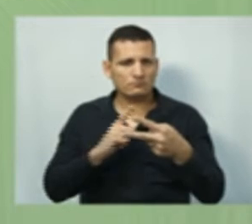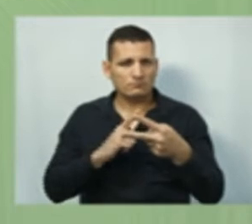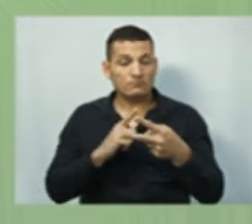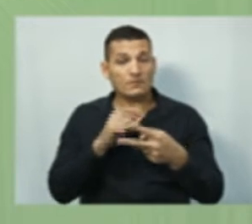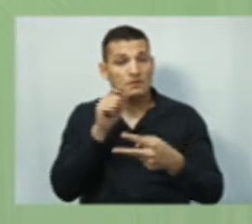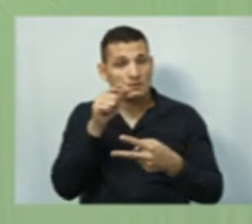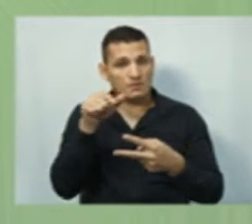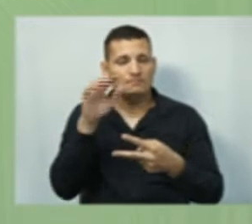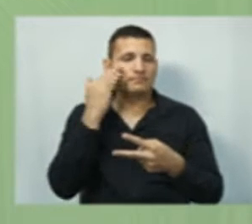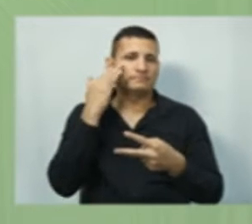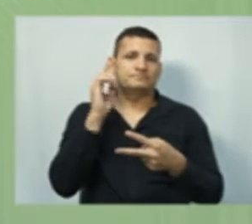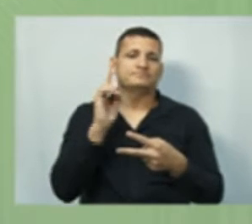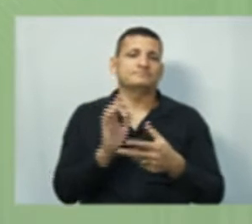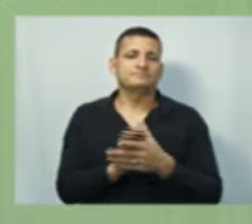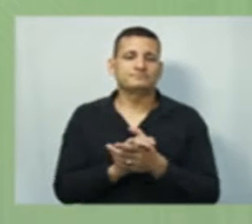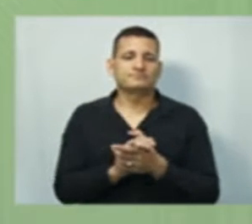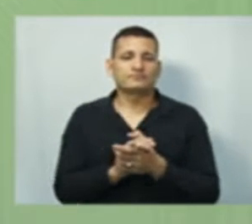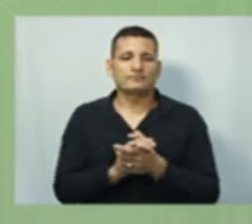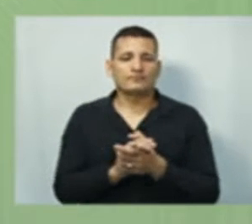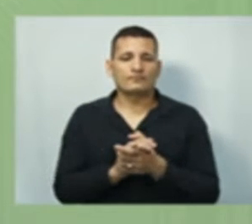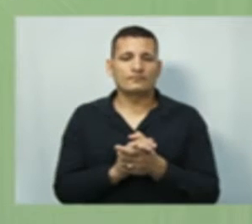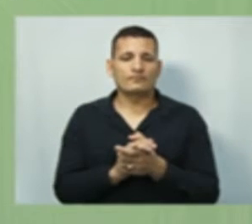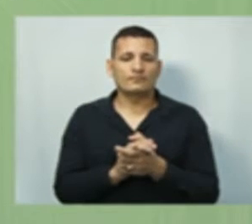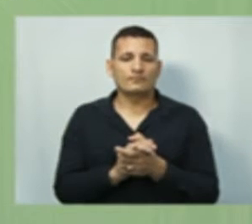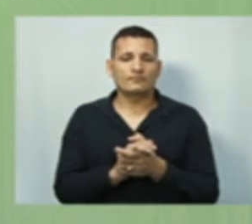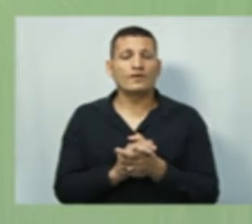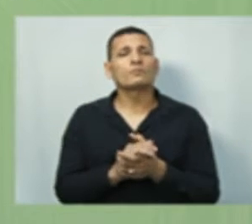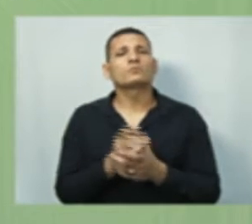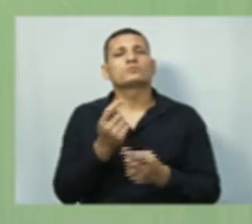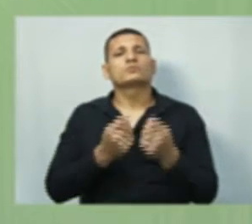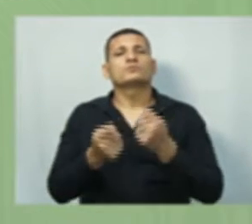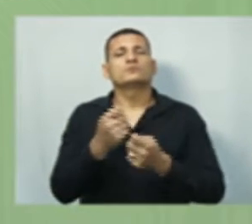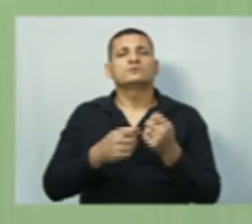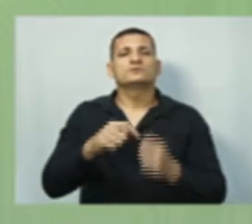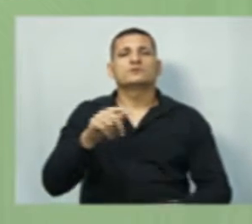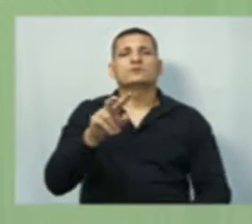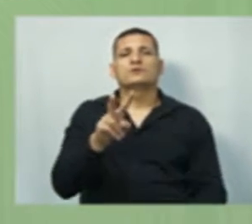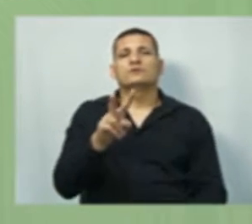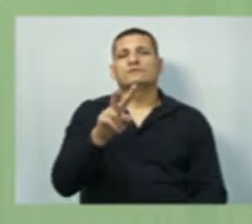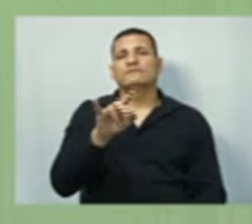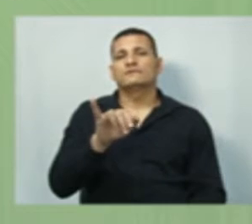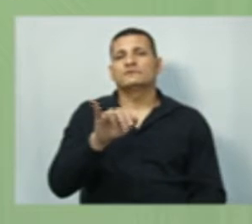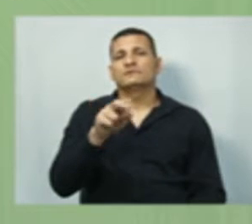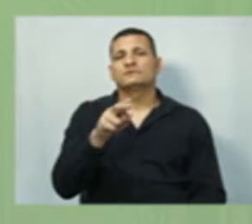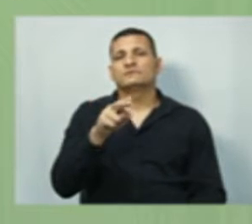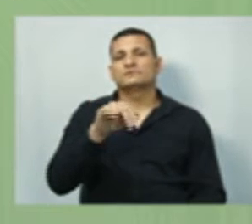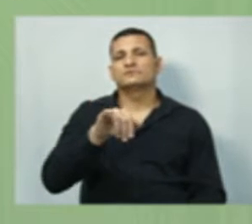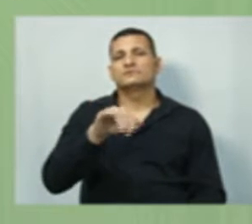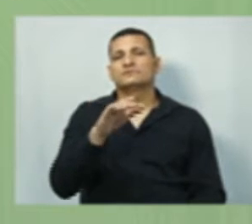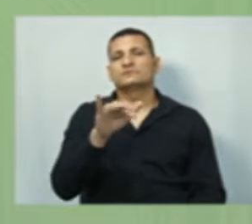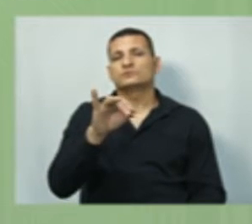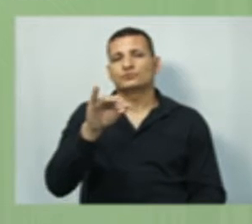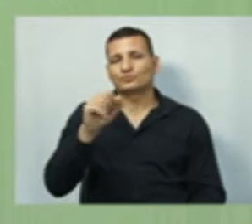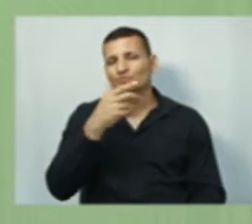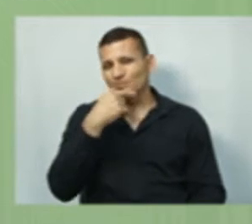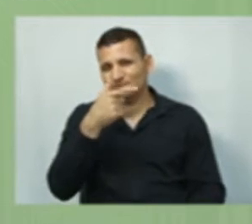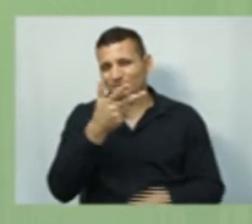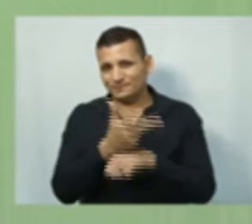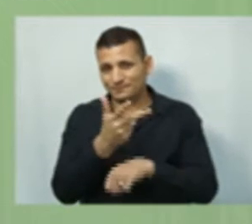possam compreender. Olha, o economista Vinícius, lá no vídeo, ele já falou, existe aí